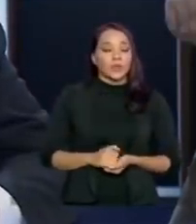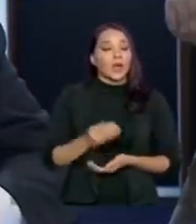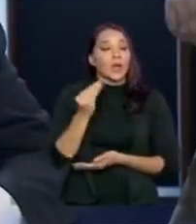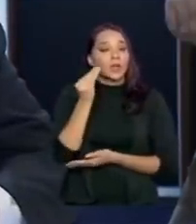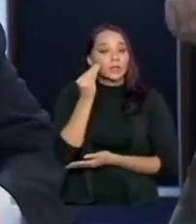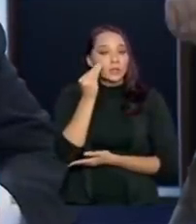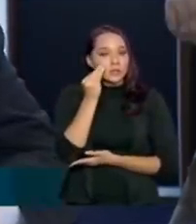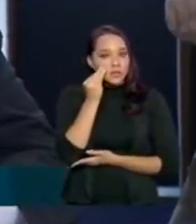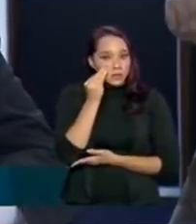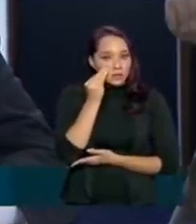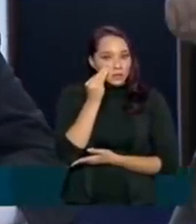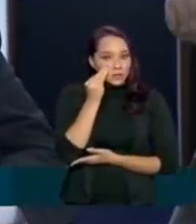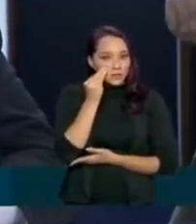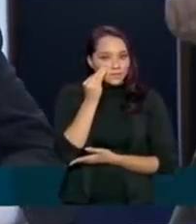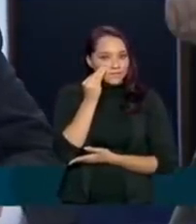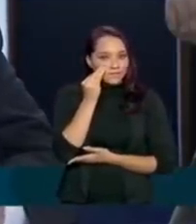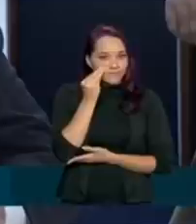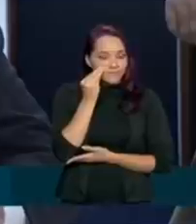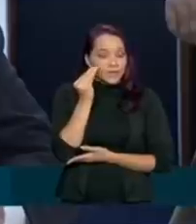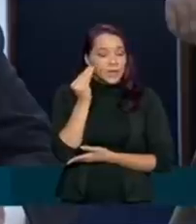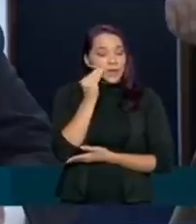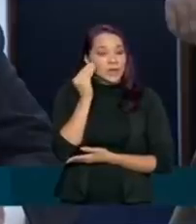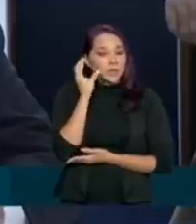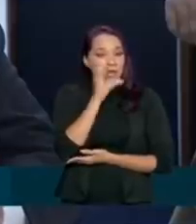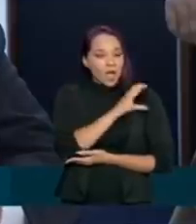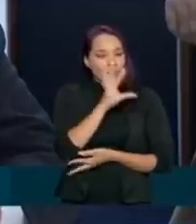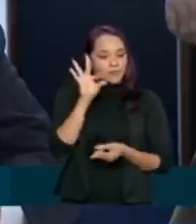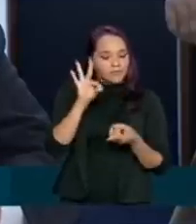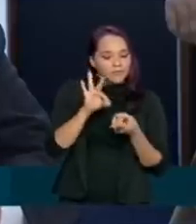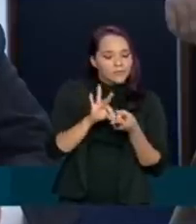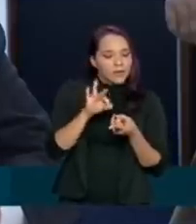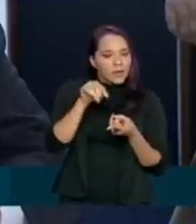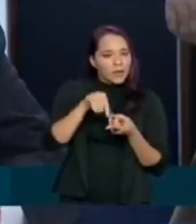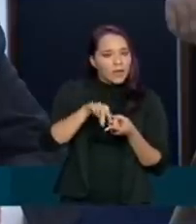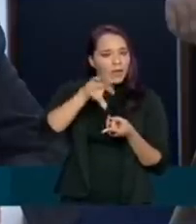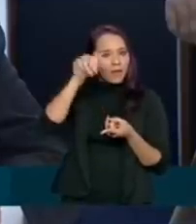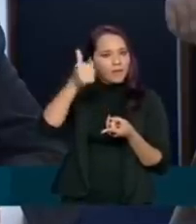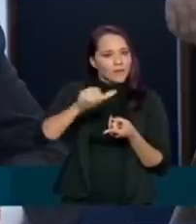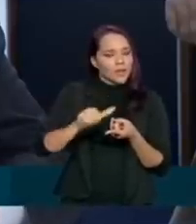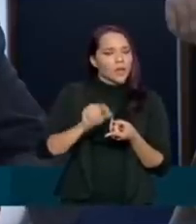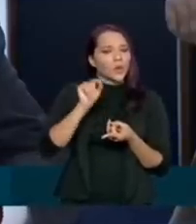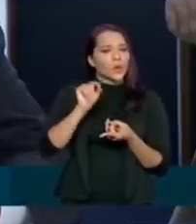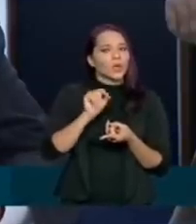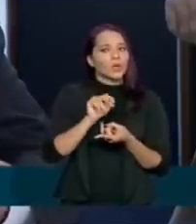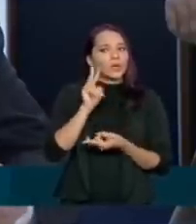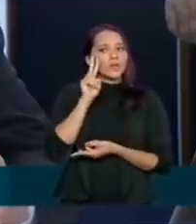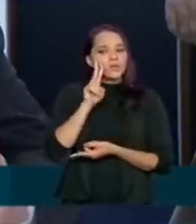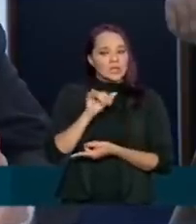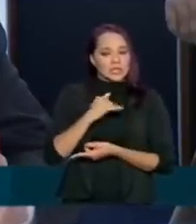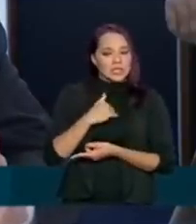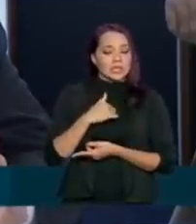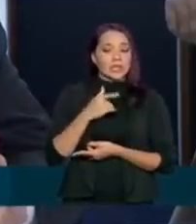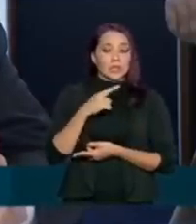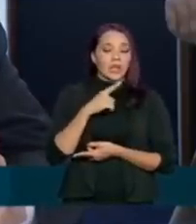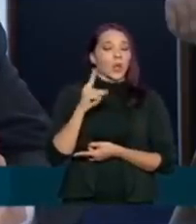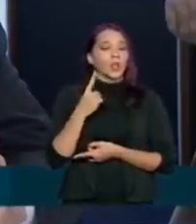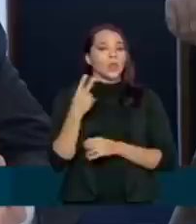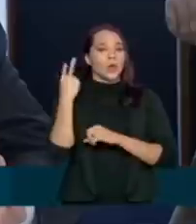testagem de teste rápido, ela avalia especificamente se você está ou não com os